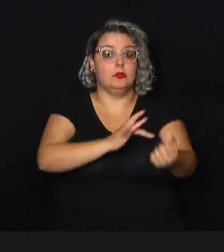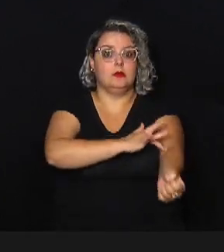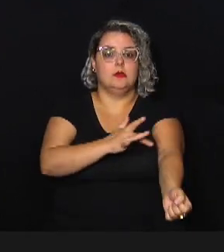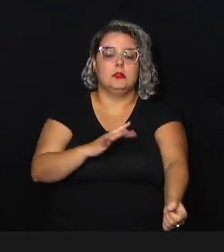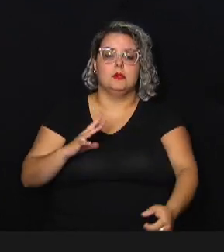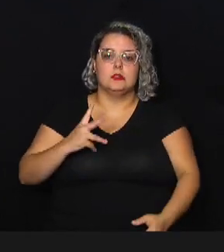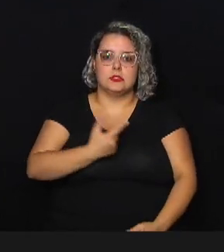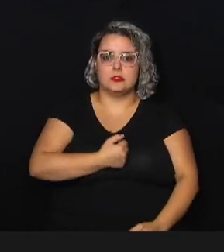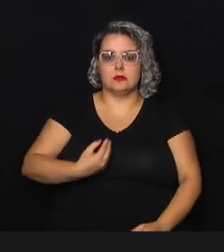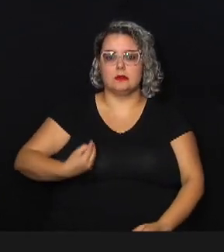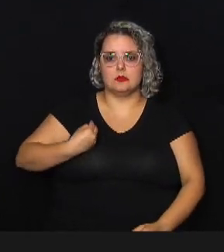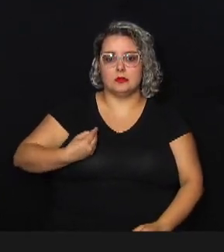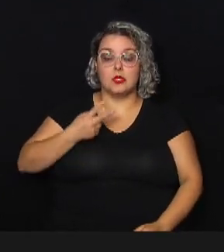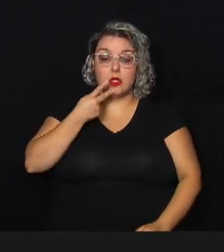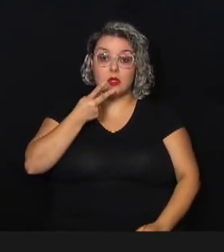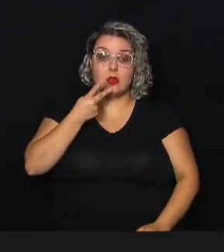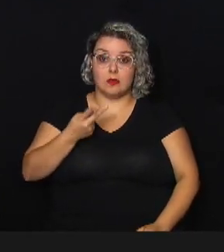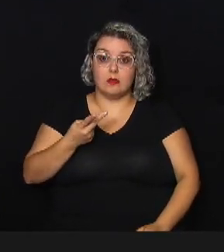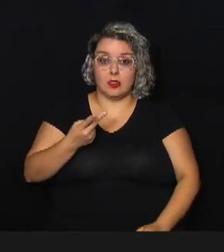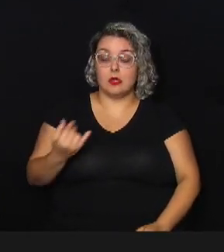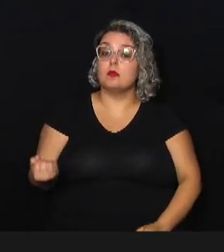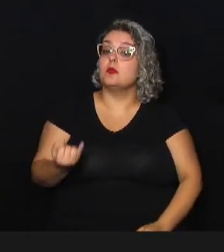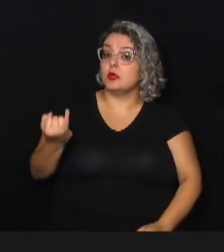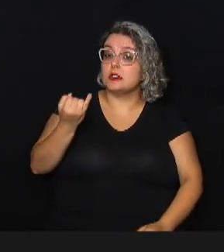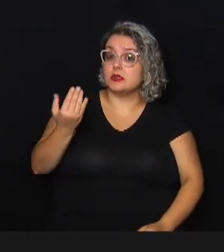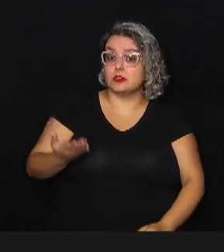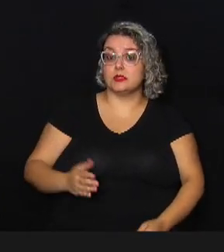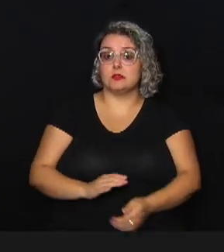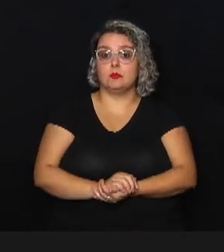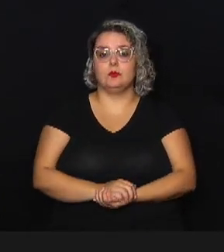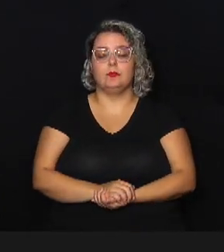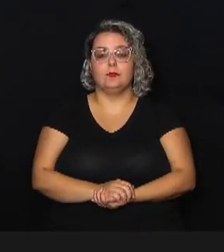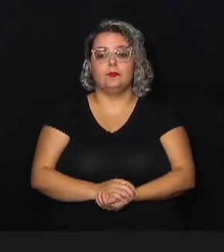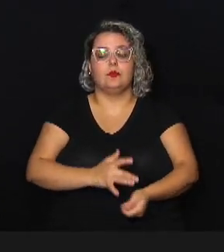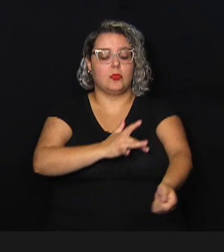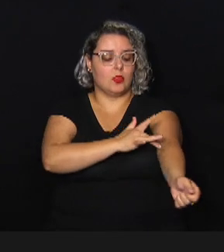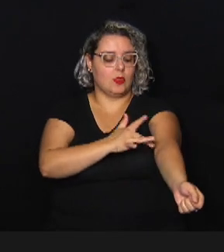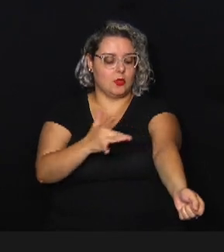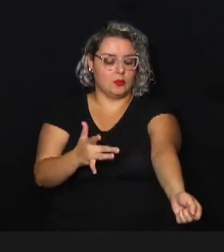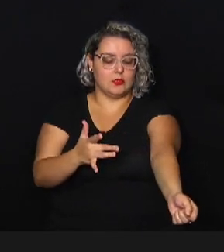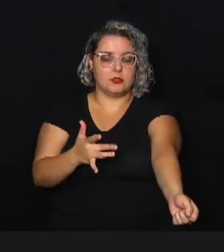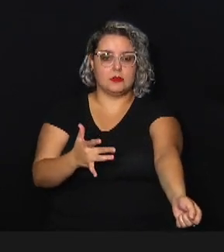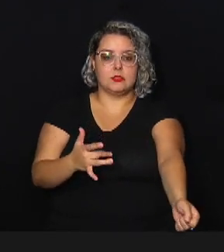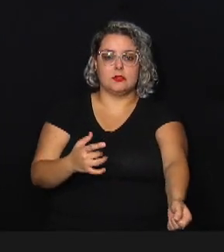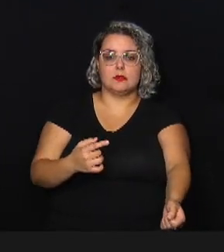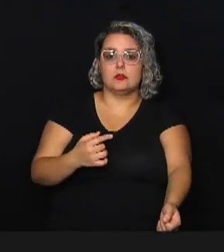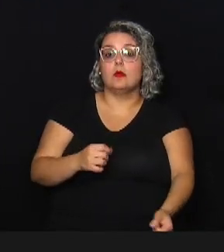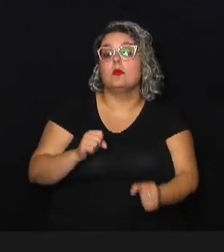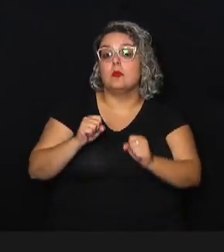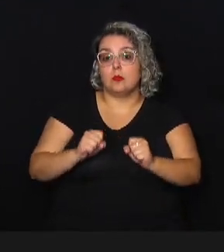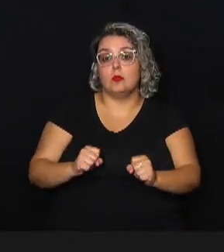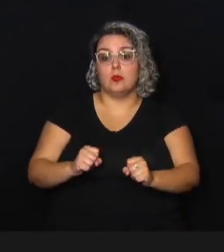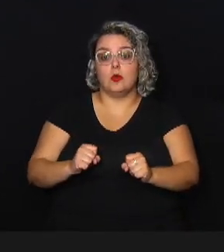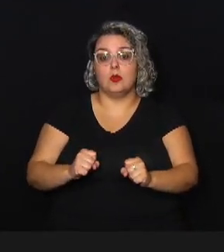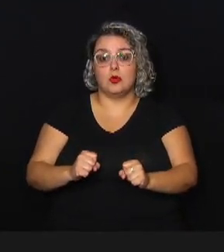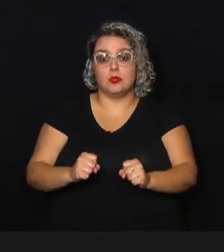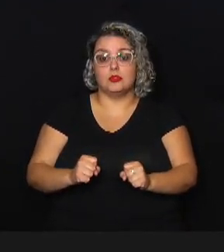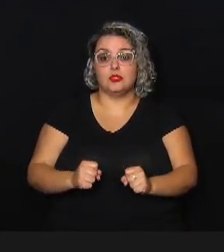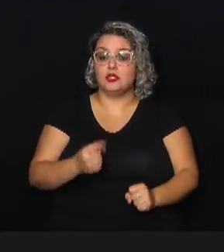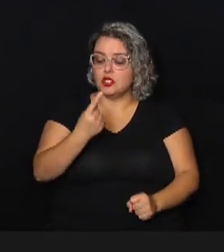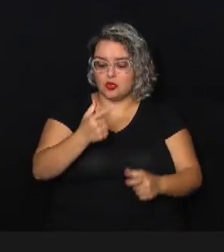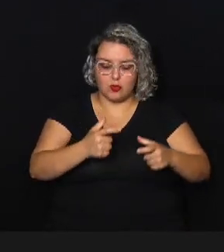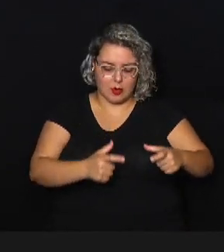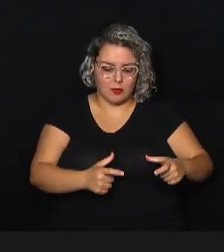o que eu gosto de falar, é importantíssimo, na doação de sangue, cada doador pode ajudar a salvar até 4 vidas, tá?